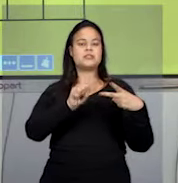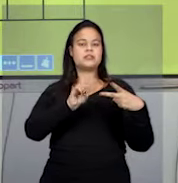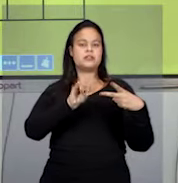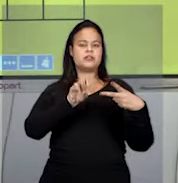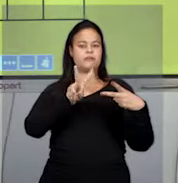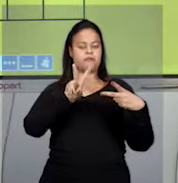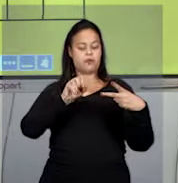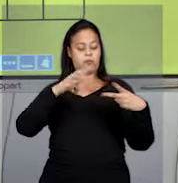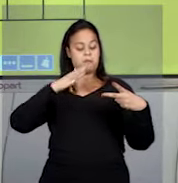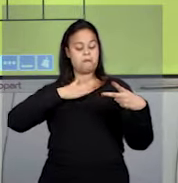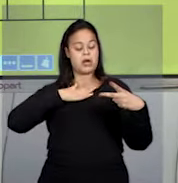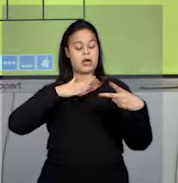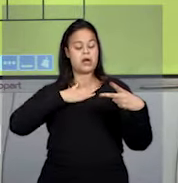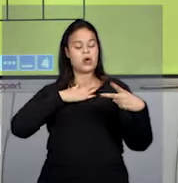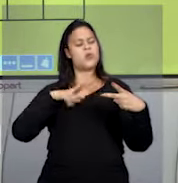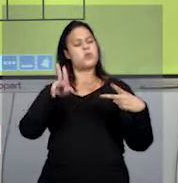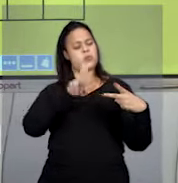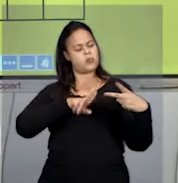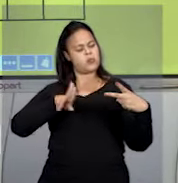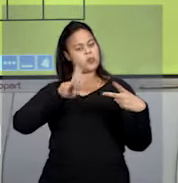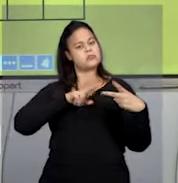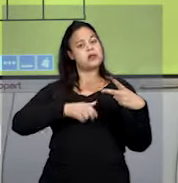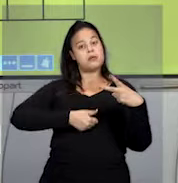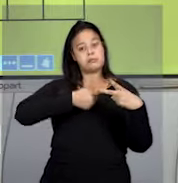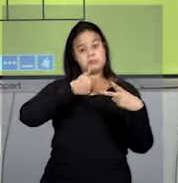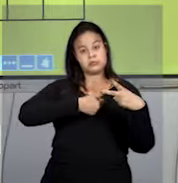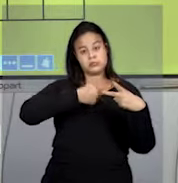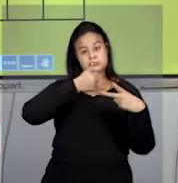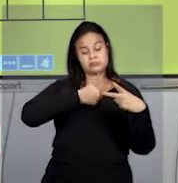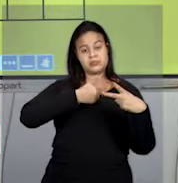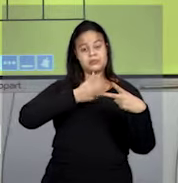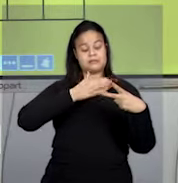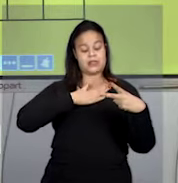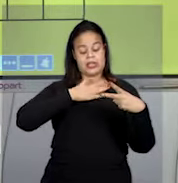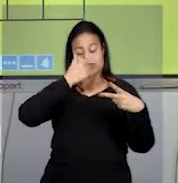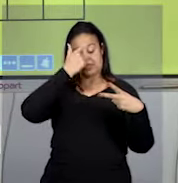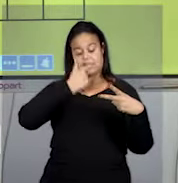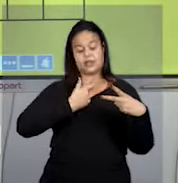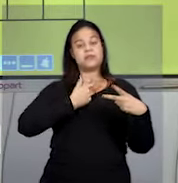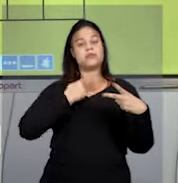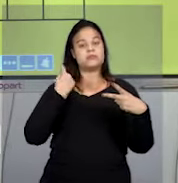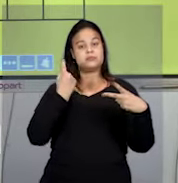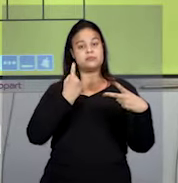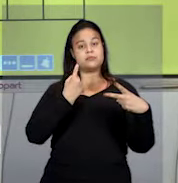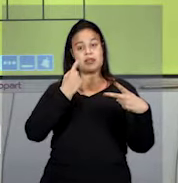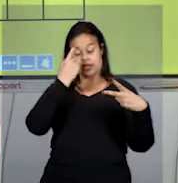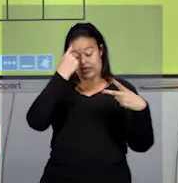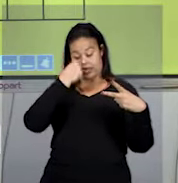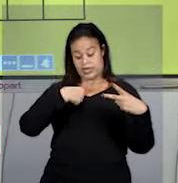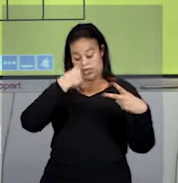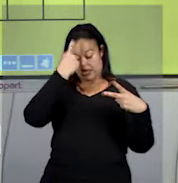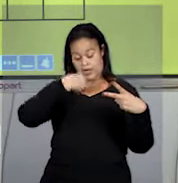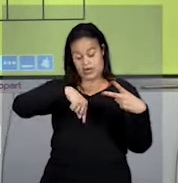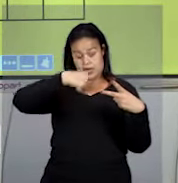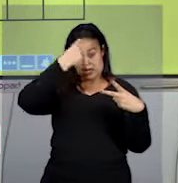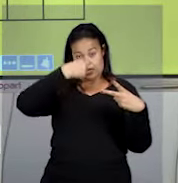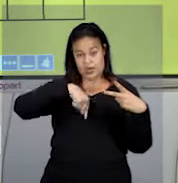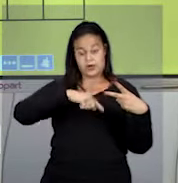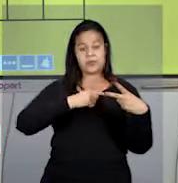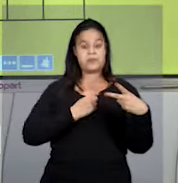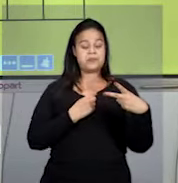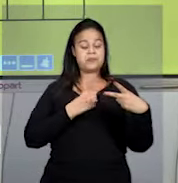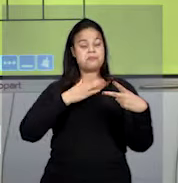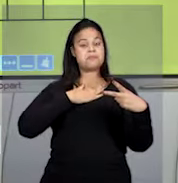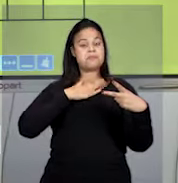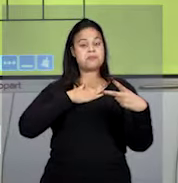É meu. Primeira sempre é que refere a eu, a gente, a eu mesmo, tá? É